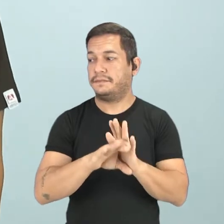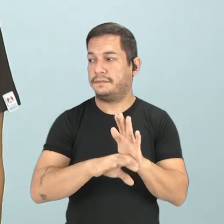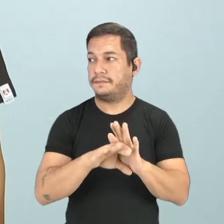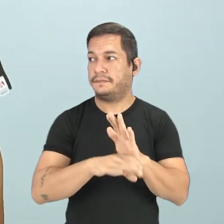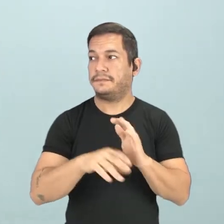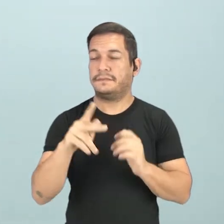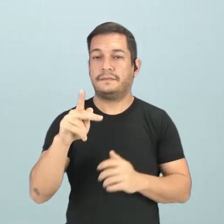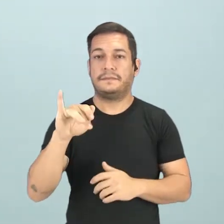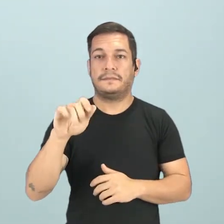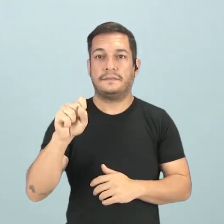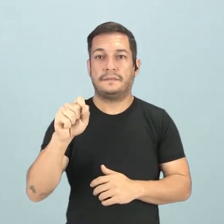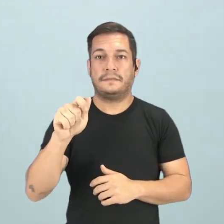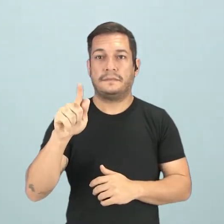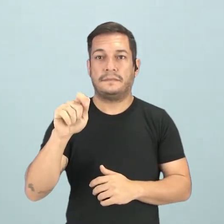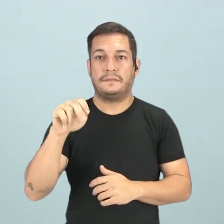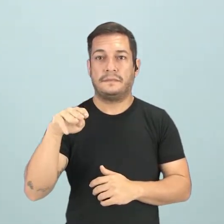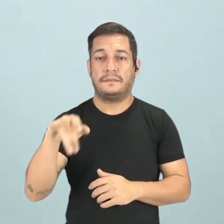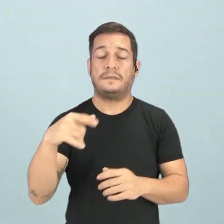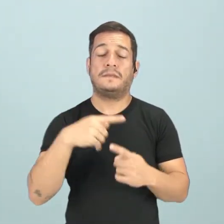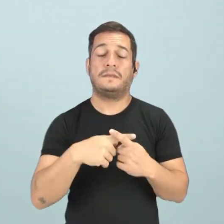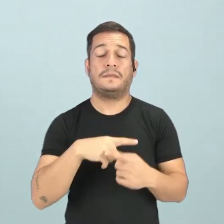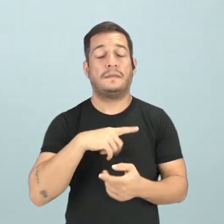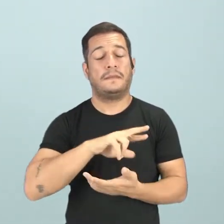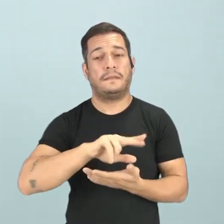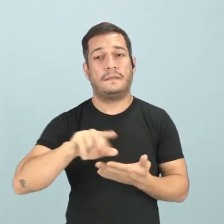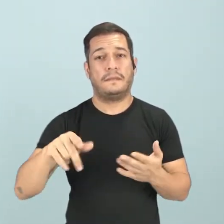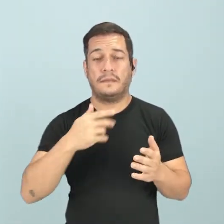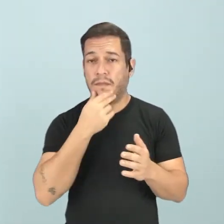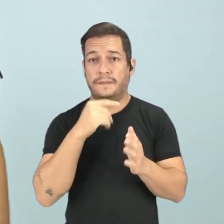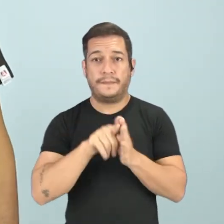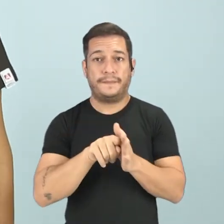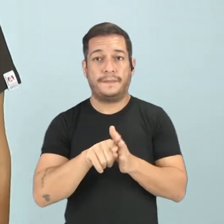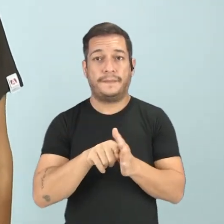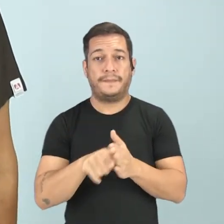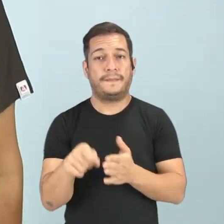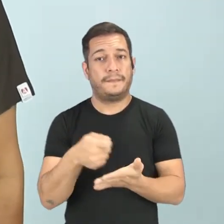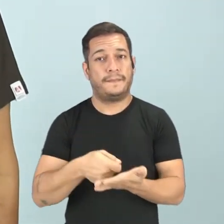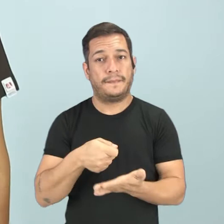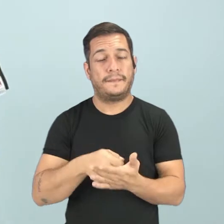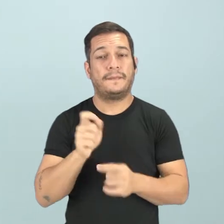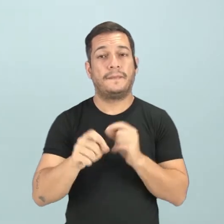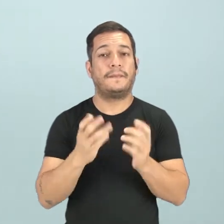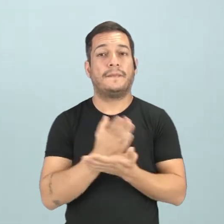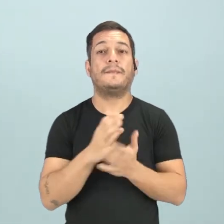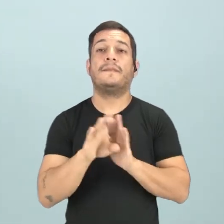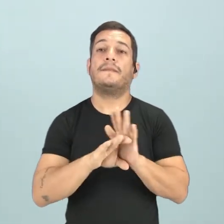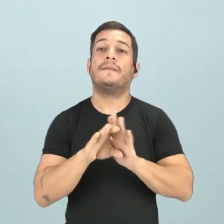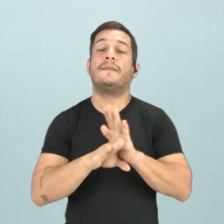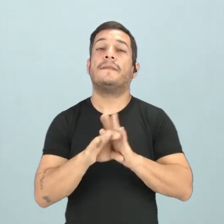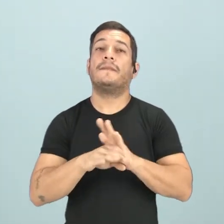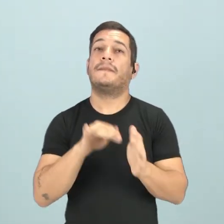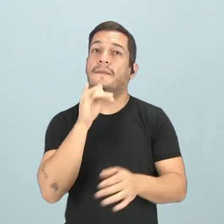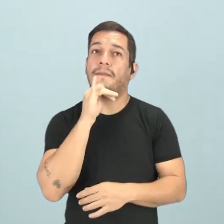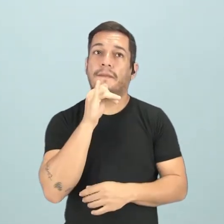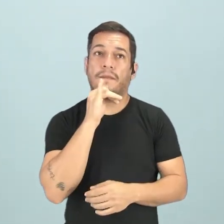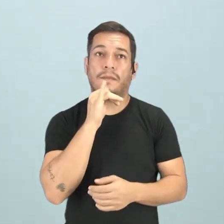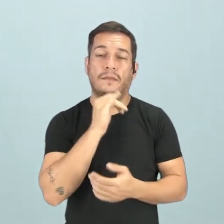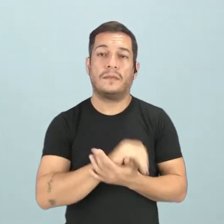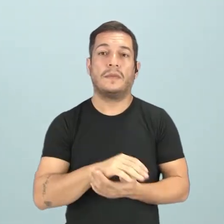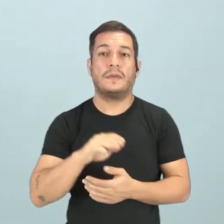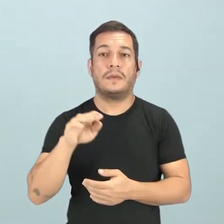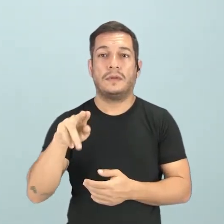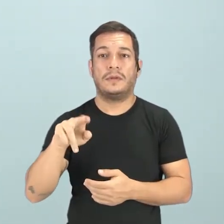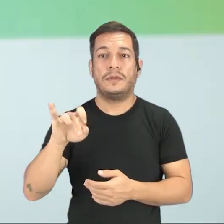paisagem, né? Que tem vários autores que defendem a teoria de alguns conceitos de paisagem. Por exemplo,